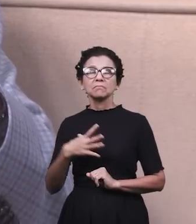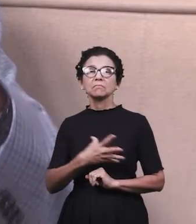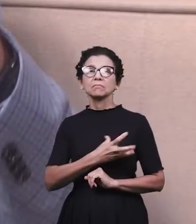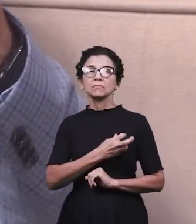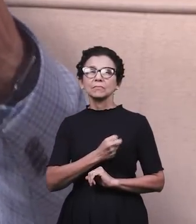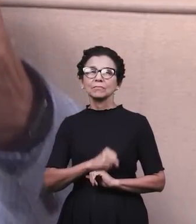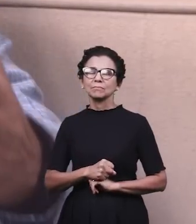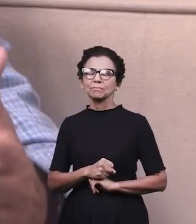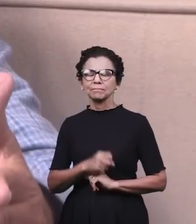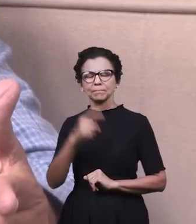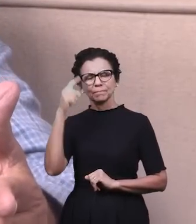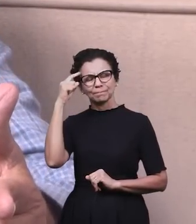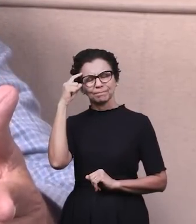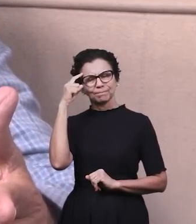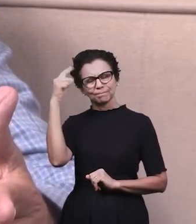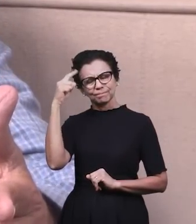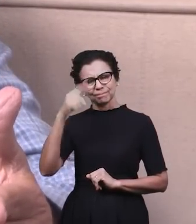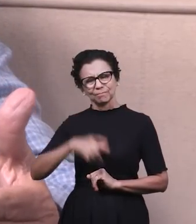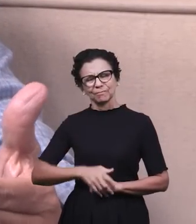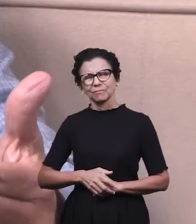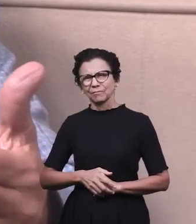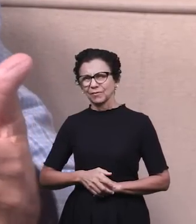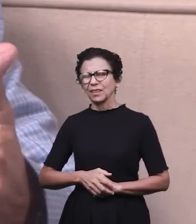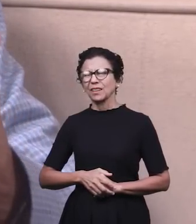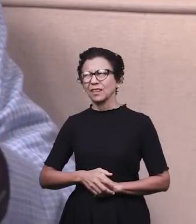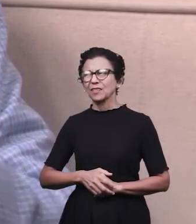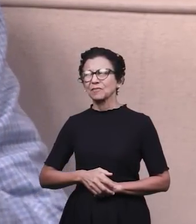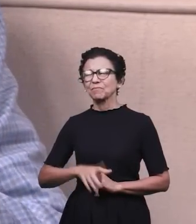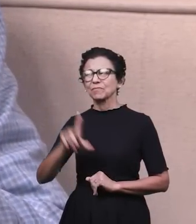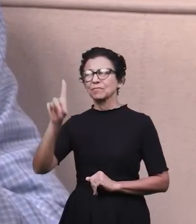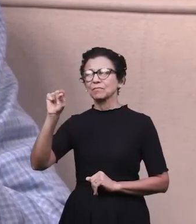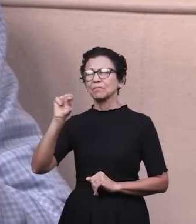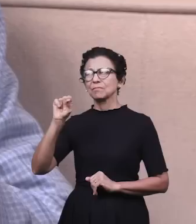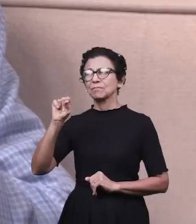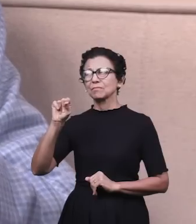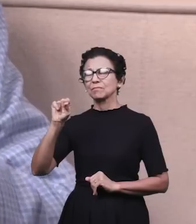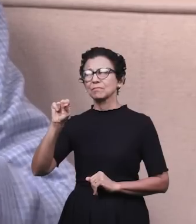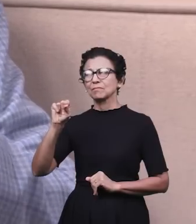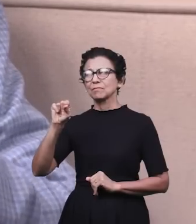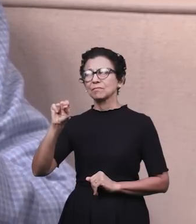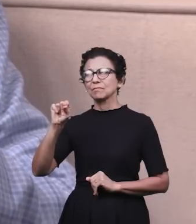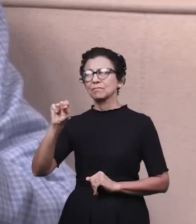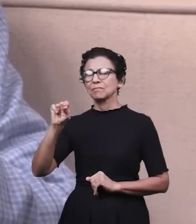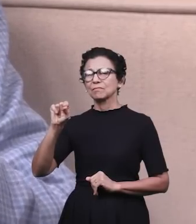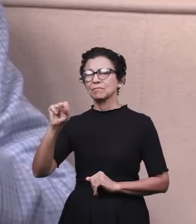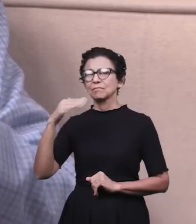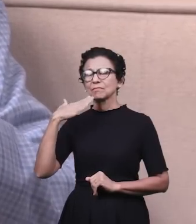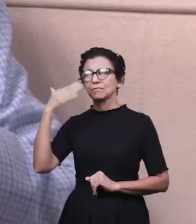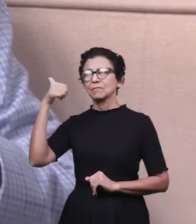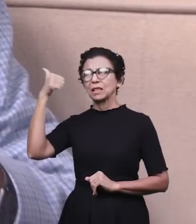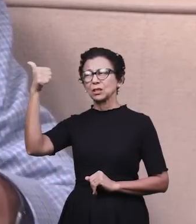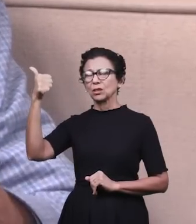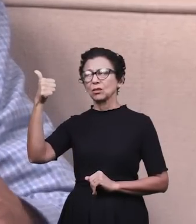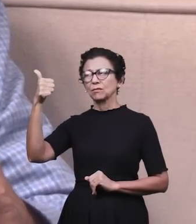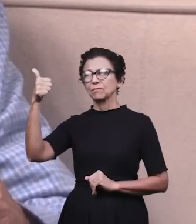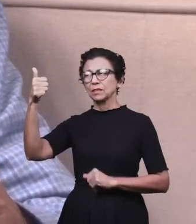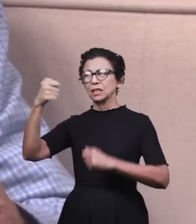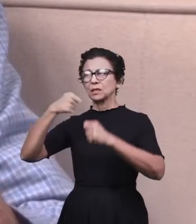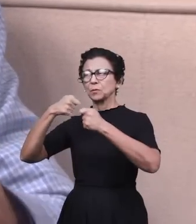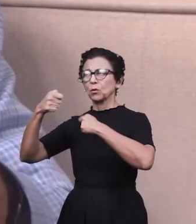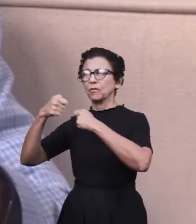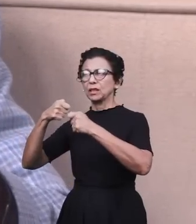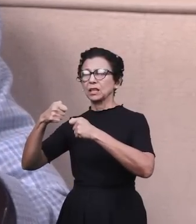o Deus Criador governar a sua vida do que ele mesmo governar a sua própria